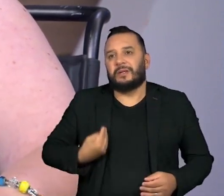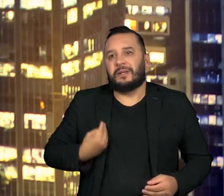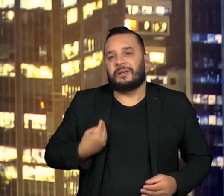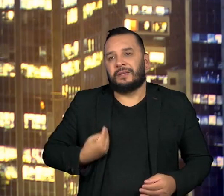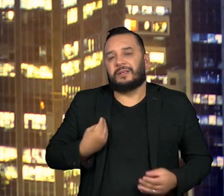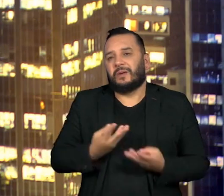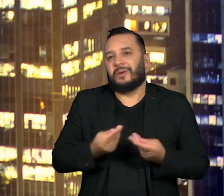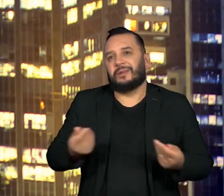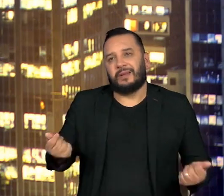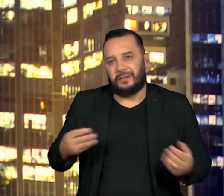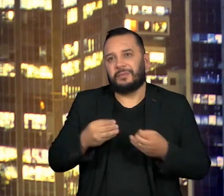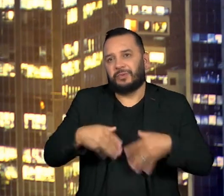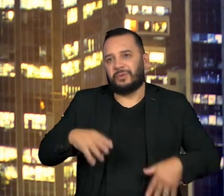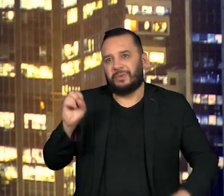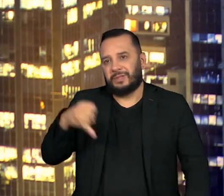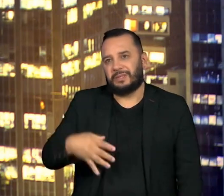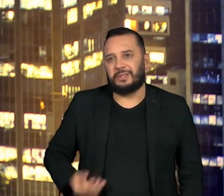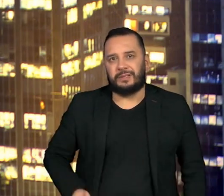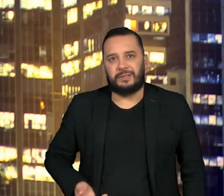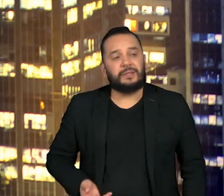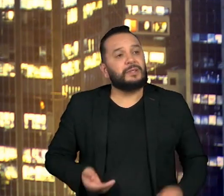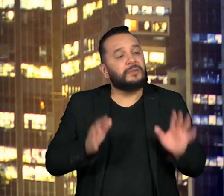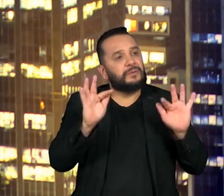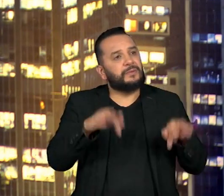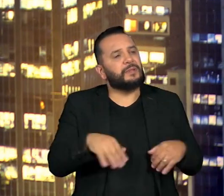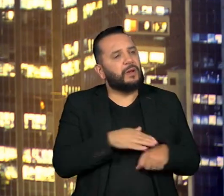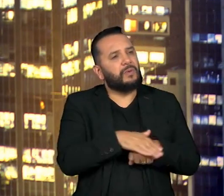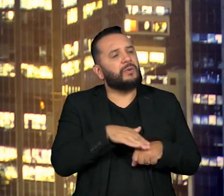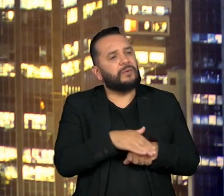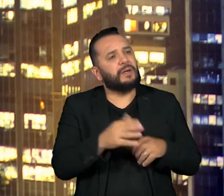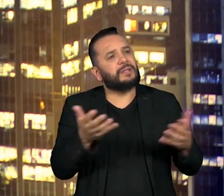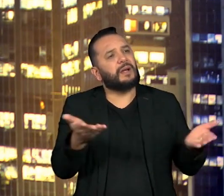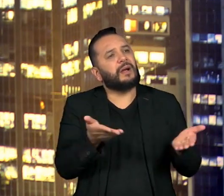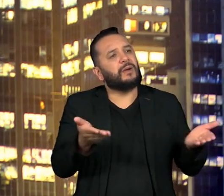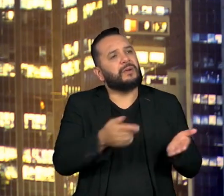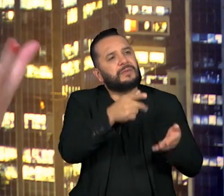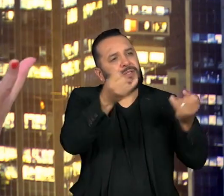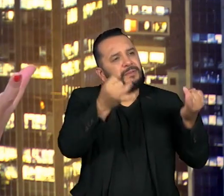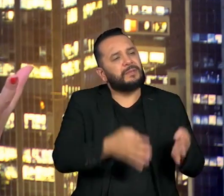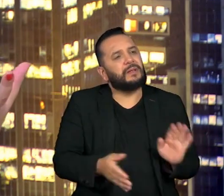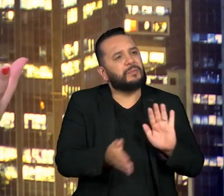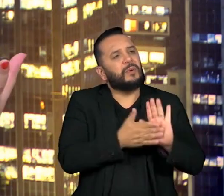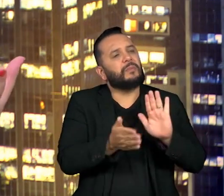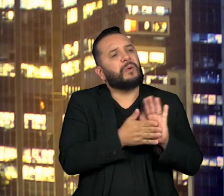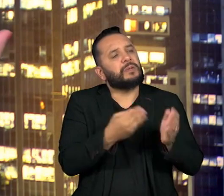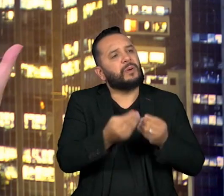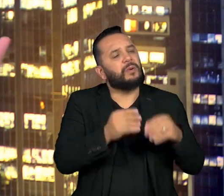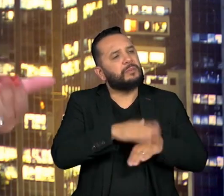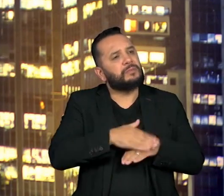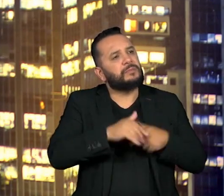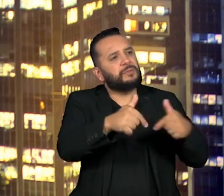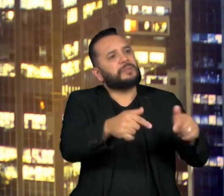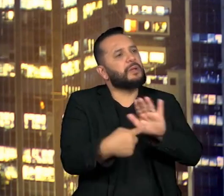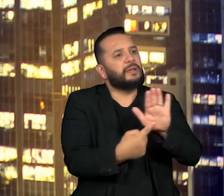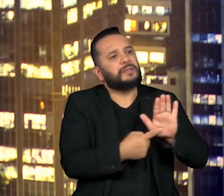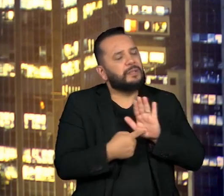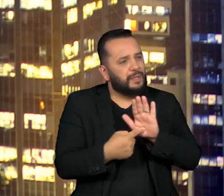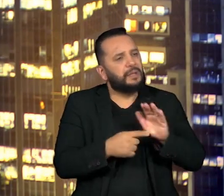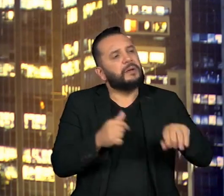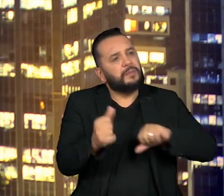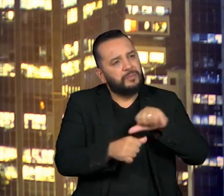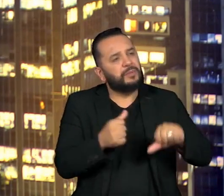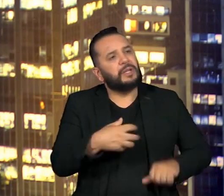Nós estamos chegando aqui no final da nossa conversa, então, para terminar, eu gostaria que vocês nos dissessem que tipo de proposta está sendo apresentada aí para mudar